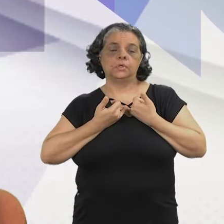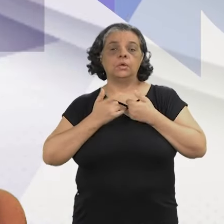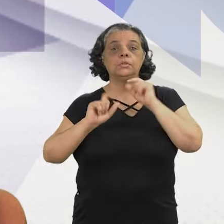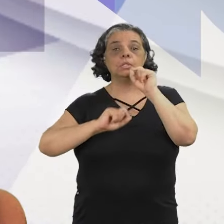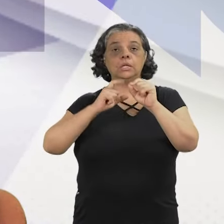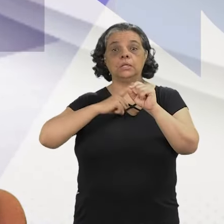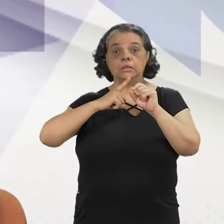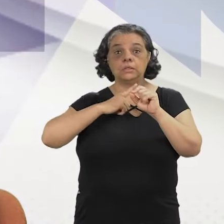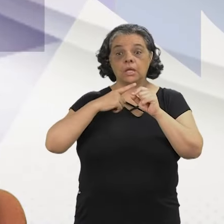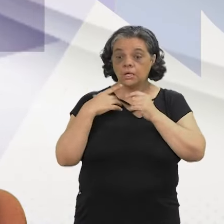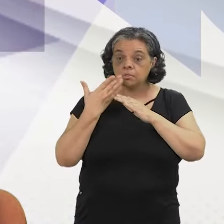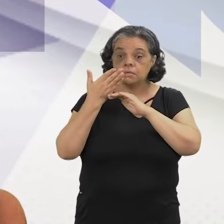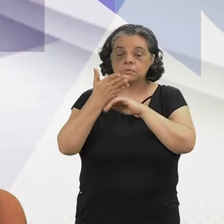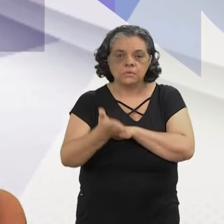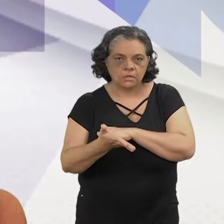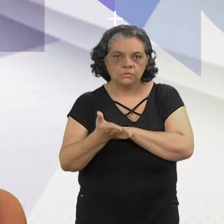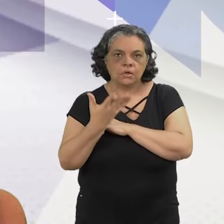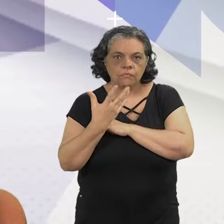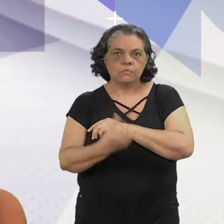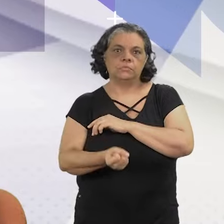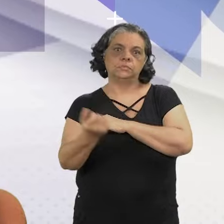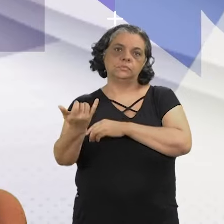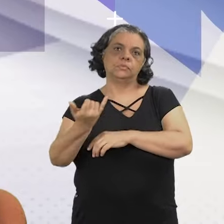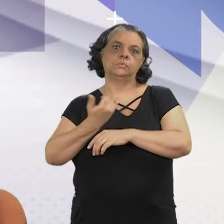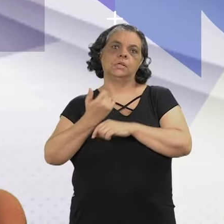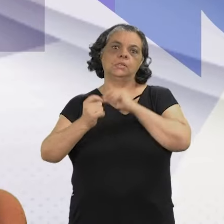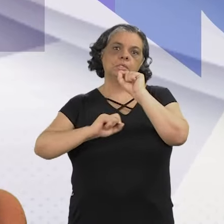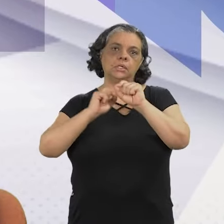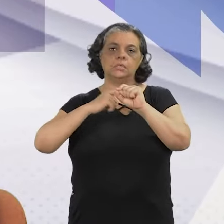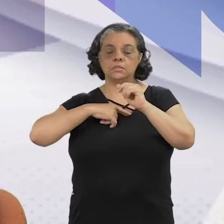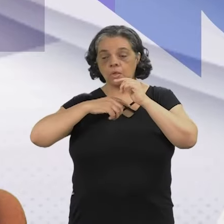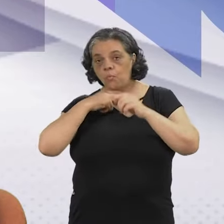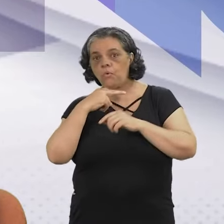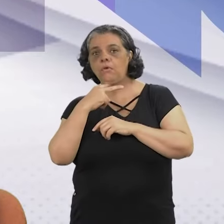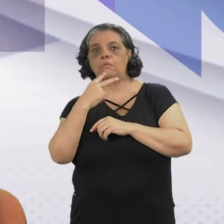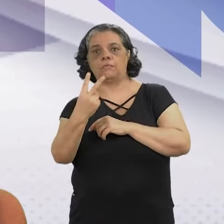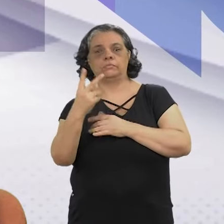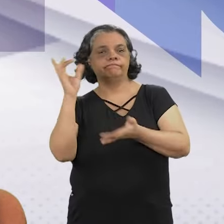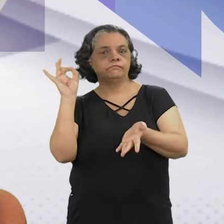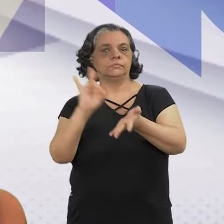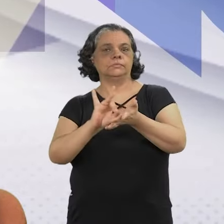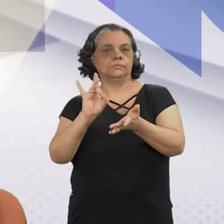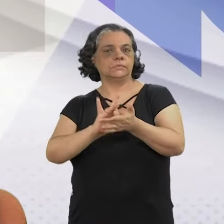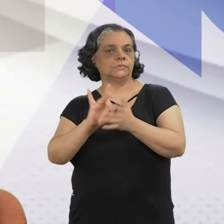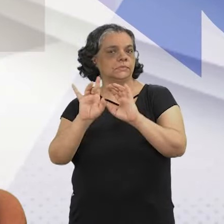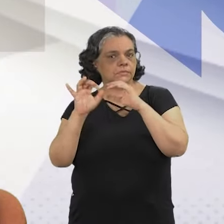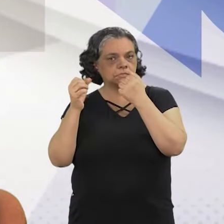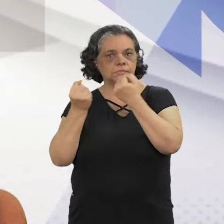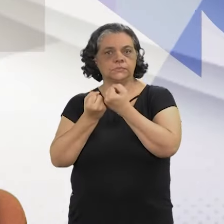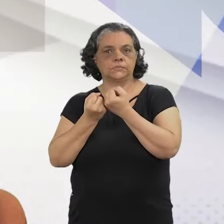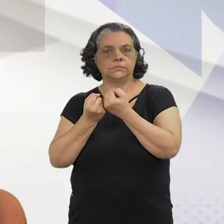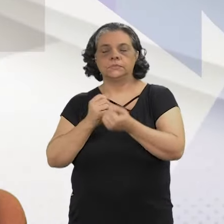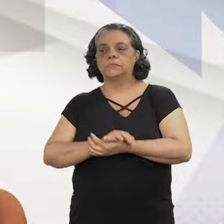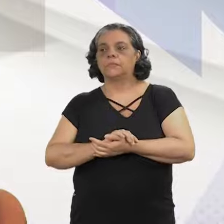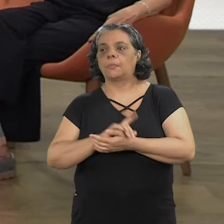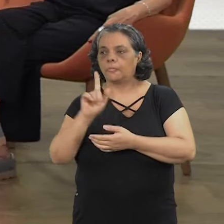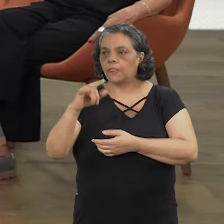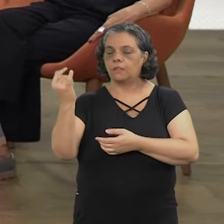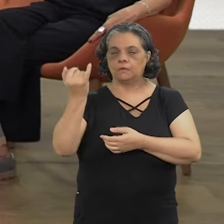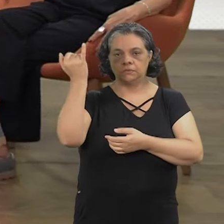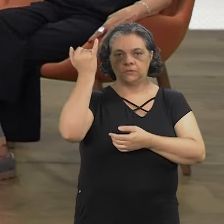né de de ter acesso né a informações né e de ser uma voz né de verdade né na sociedade